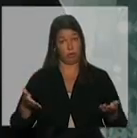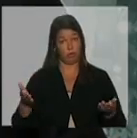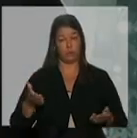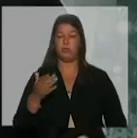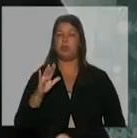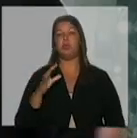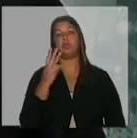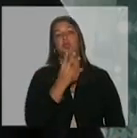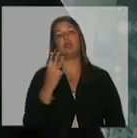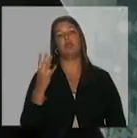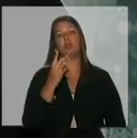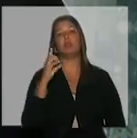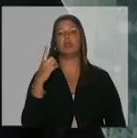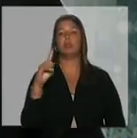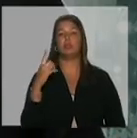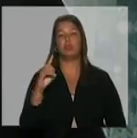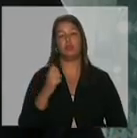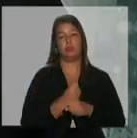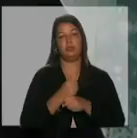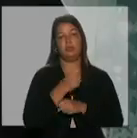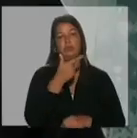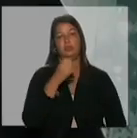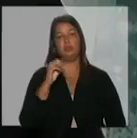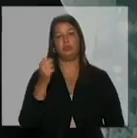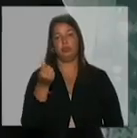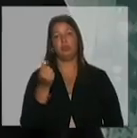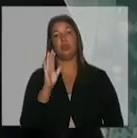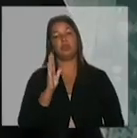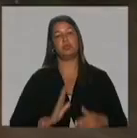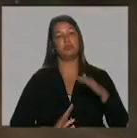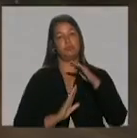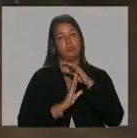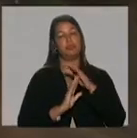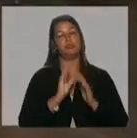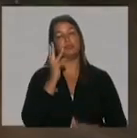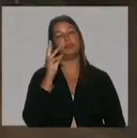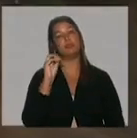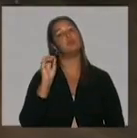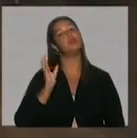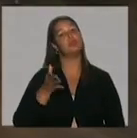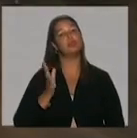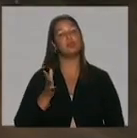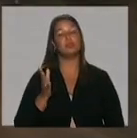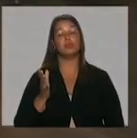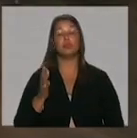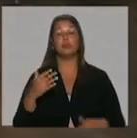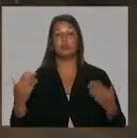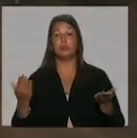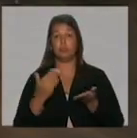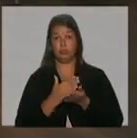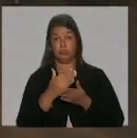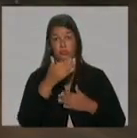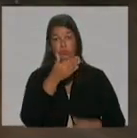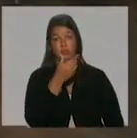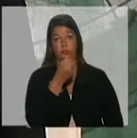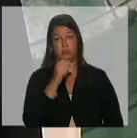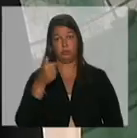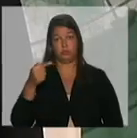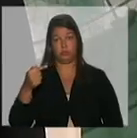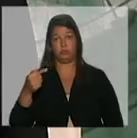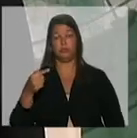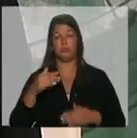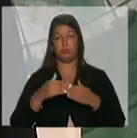fechando uma média de 44 dólares o barril, né? 2016. Mas já chegou a 30. Sim, verdade, deputado. Sim. Verdade. Né? E do início do ano